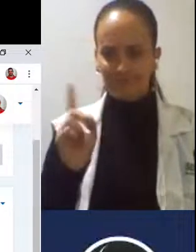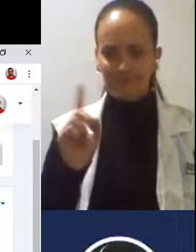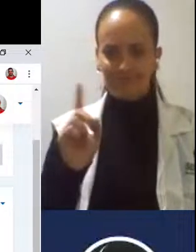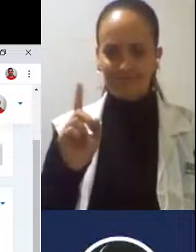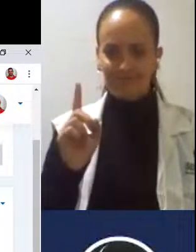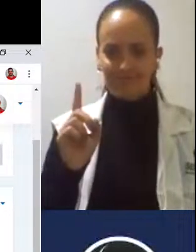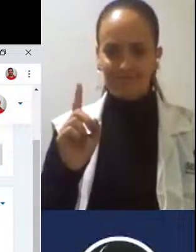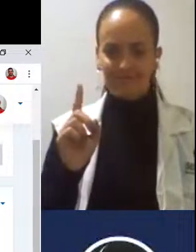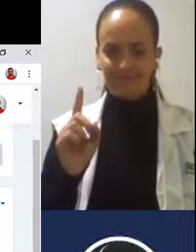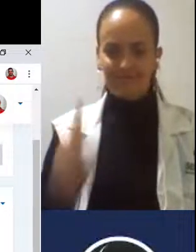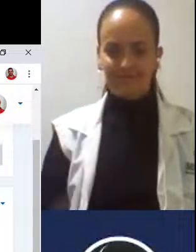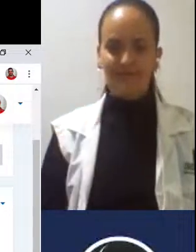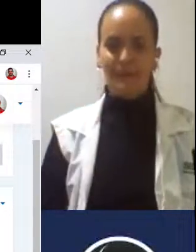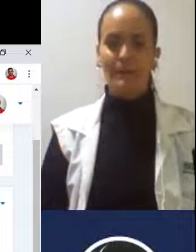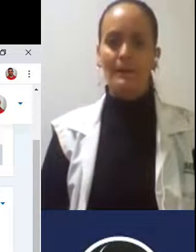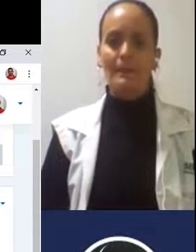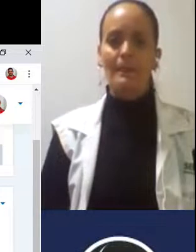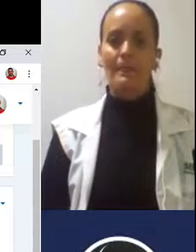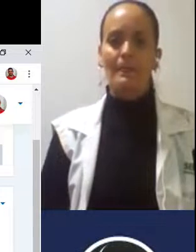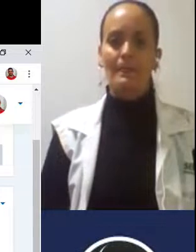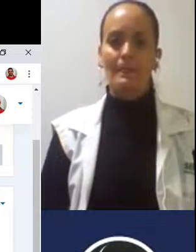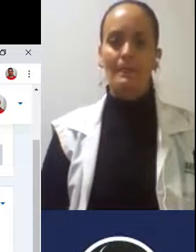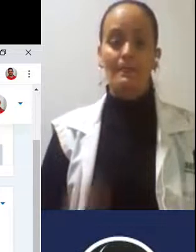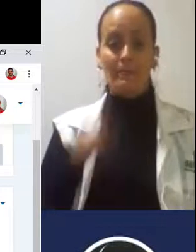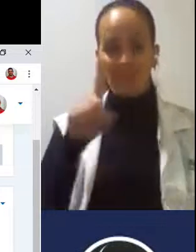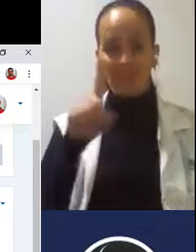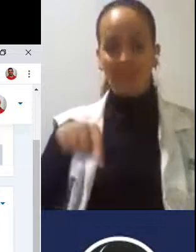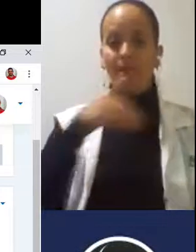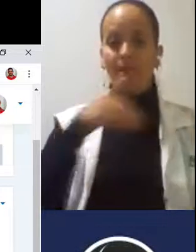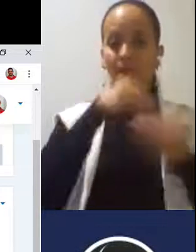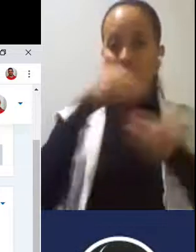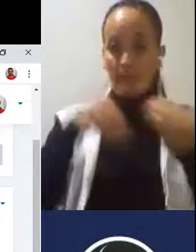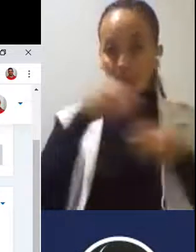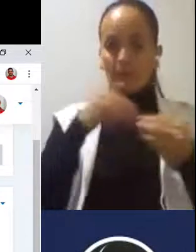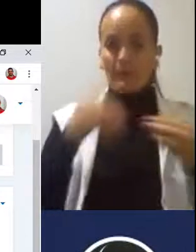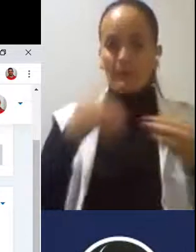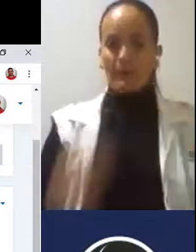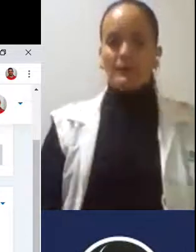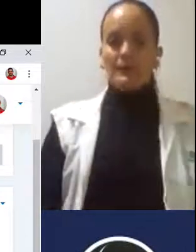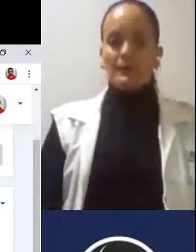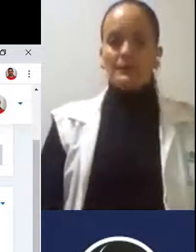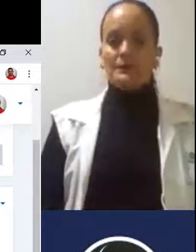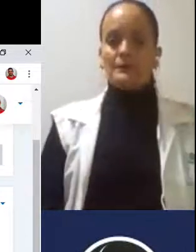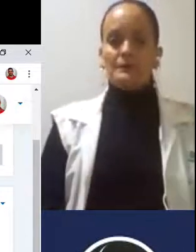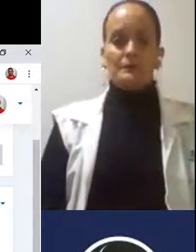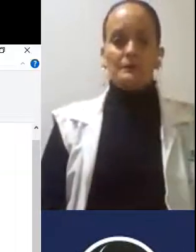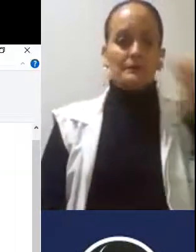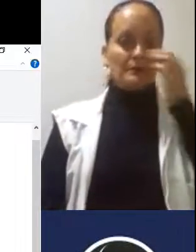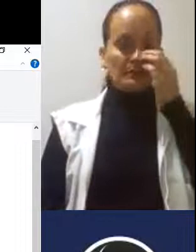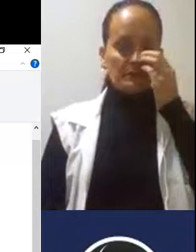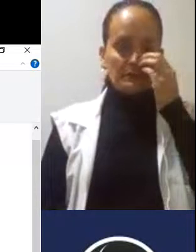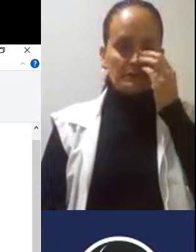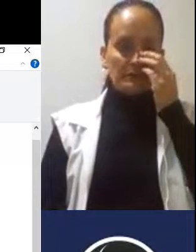Aqui, ó, a gente tem um circuito misto. Deixa eu só copiar aqui com vocês. FN Print Screen.